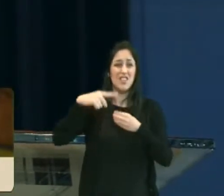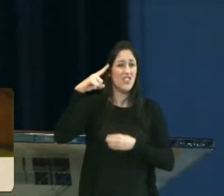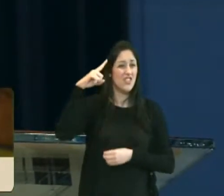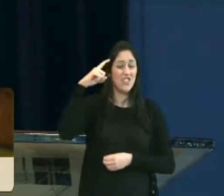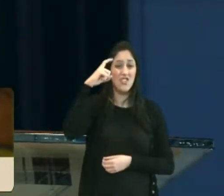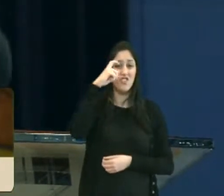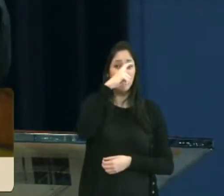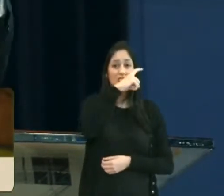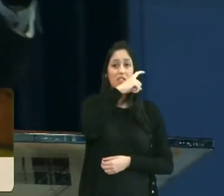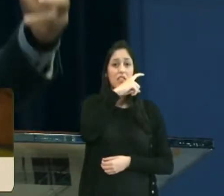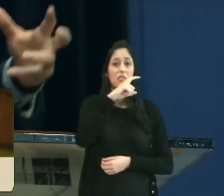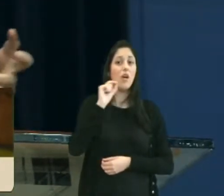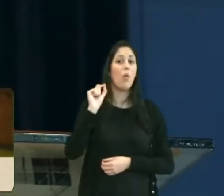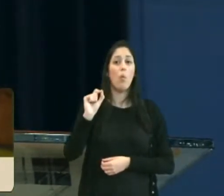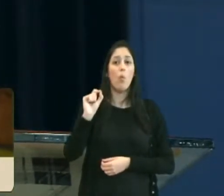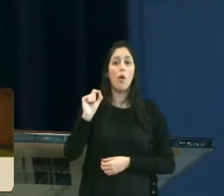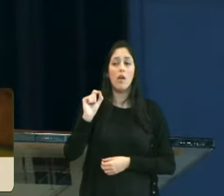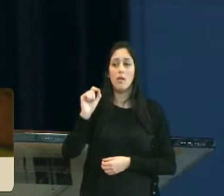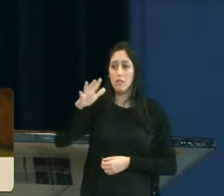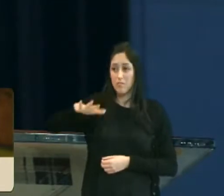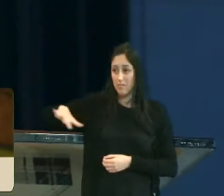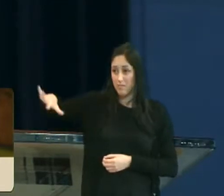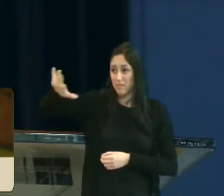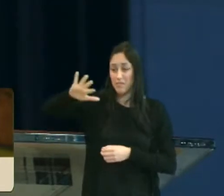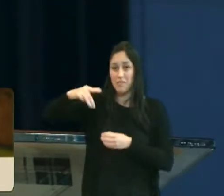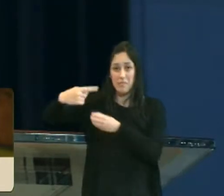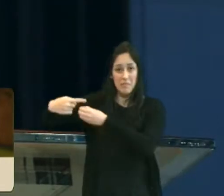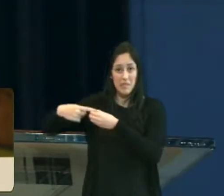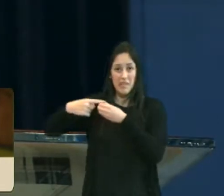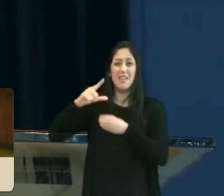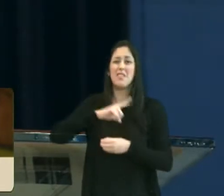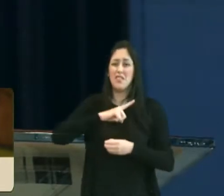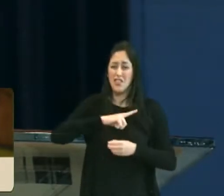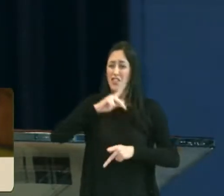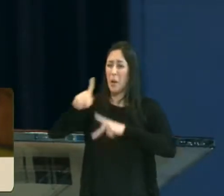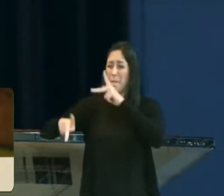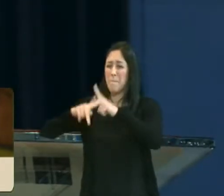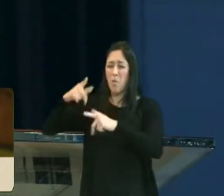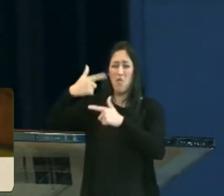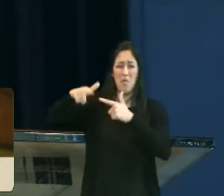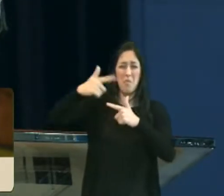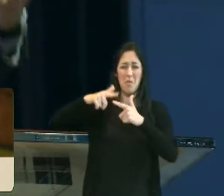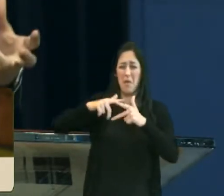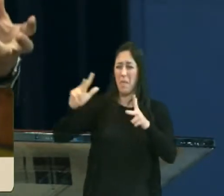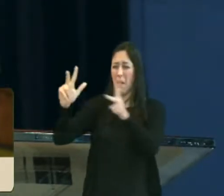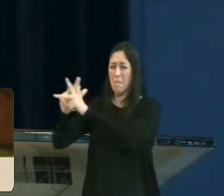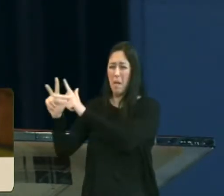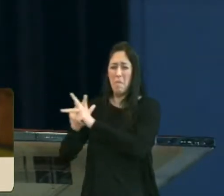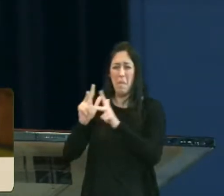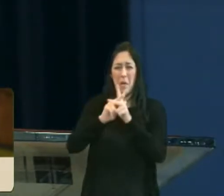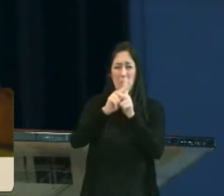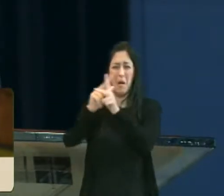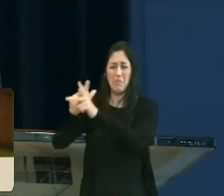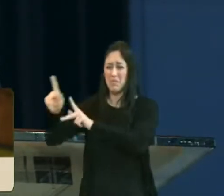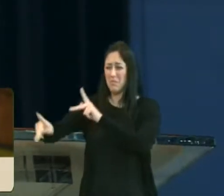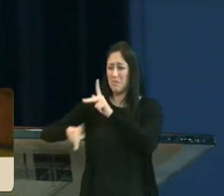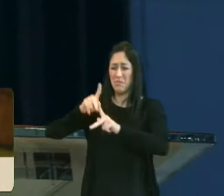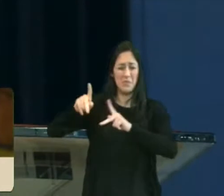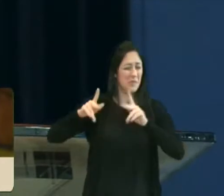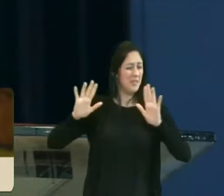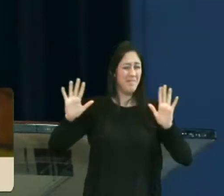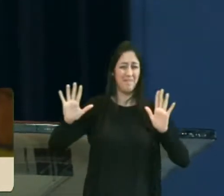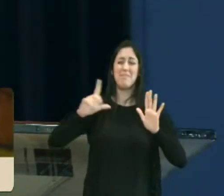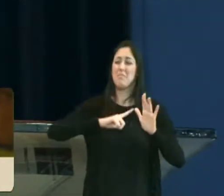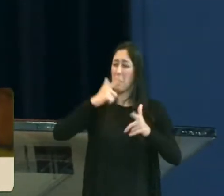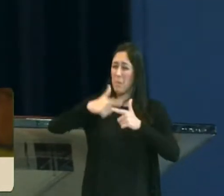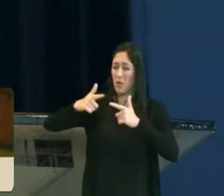sim, disputada pelos povos ali vizinhos. Os Ptolomeus e os Seleucidas